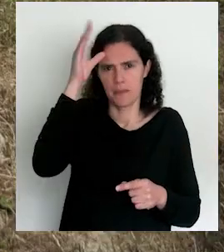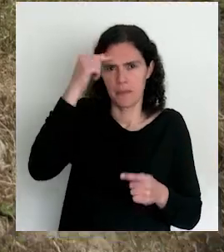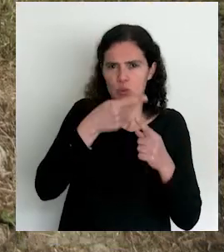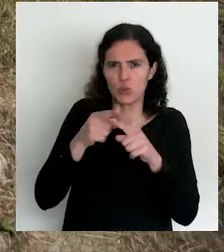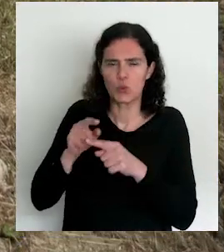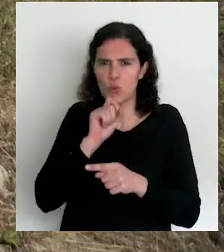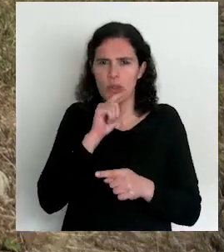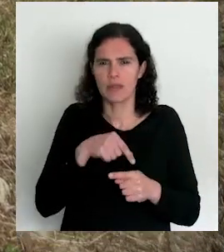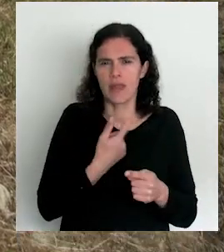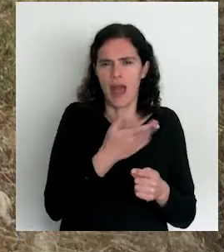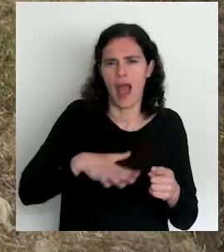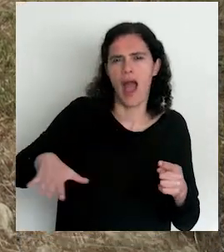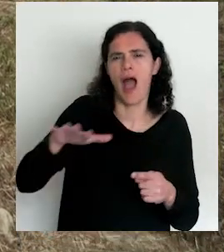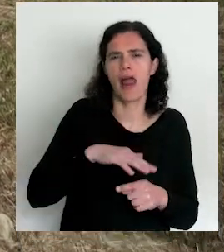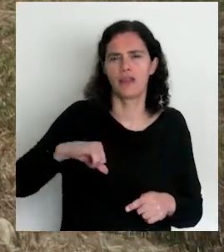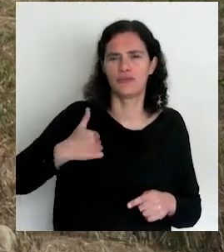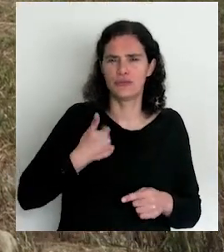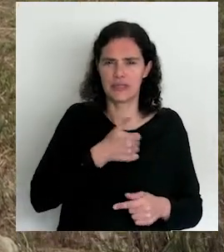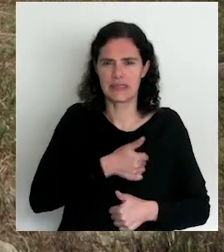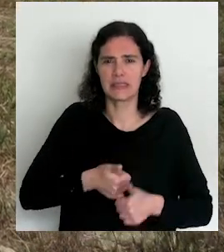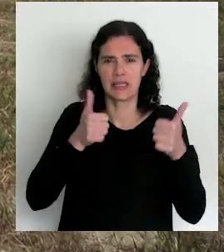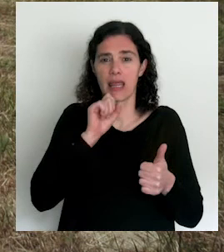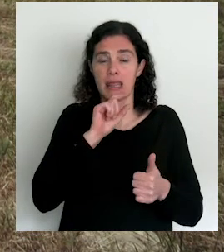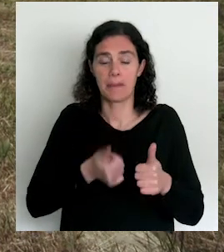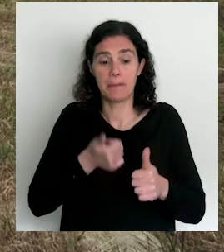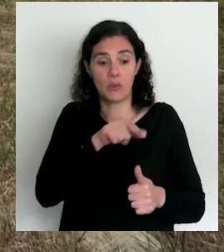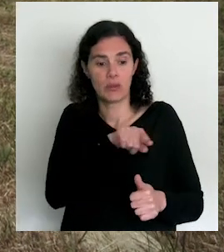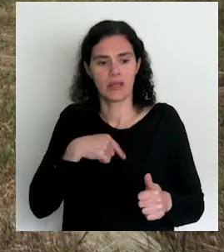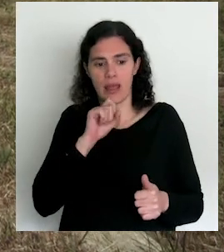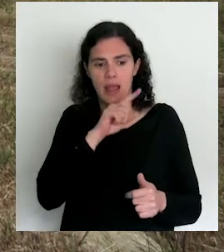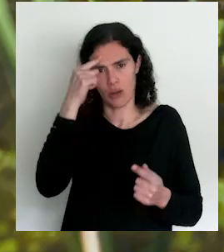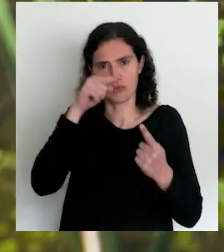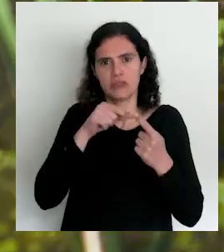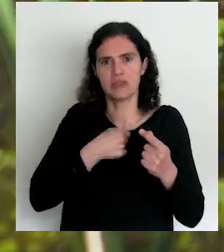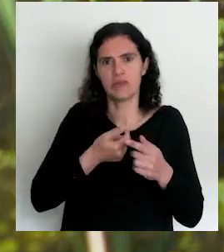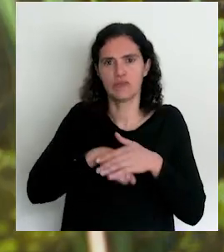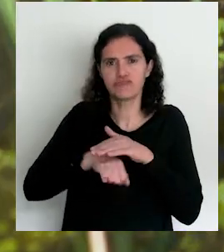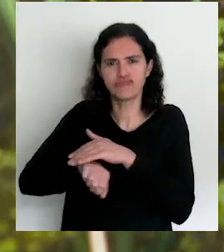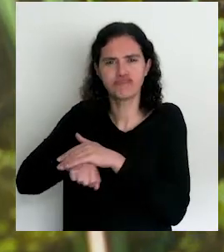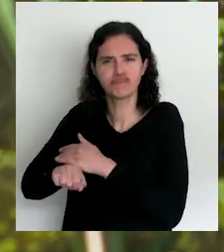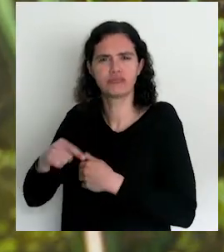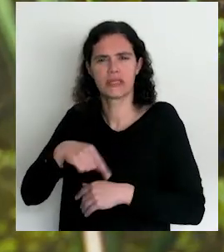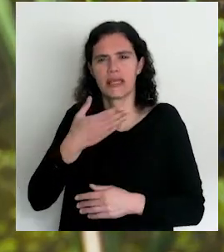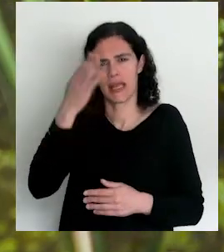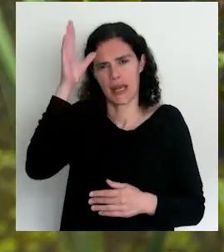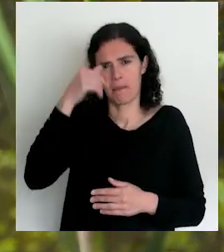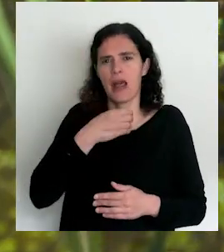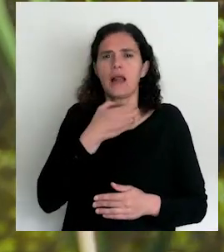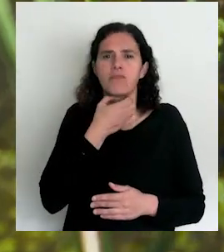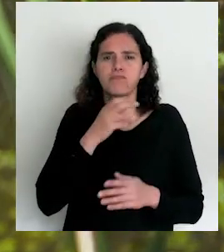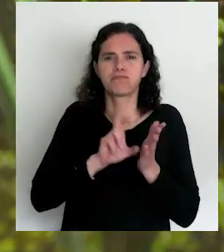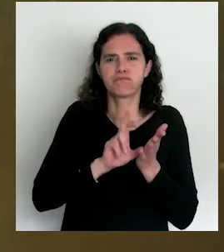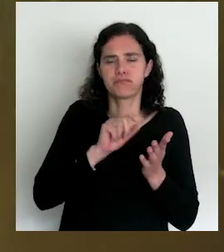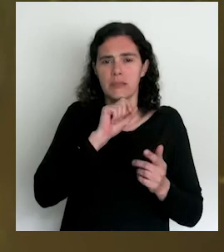manter mais biodiversidade nestas áreas verdes urbanas, que ofereça um melhor local de reprodução para os anfíbios que já existem no parque e que consiga conservar aqui